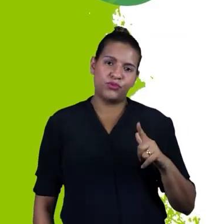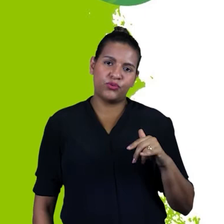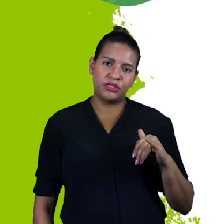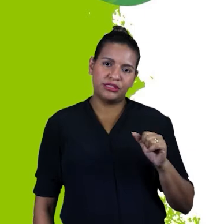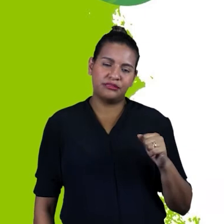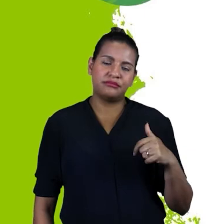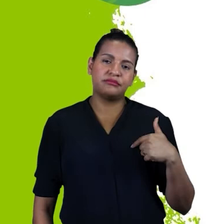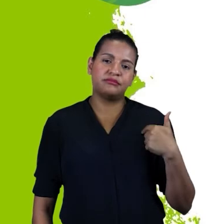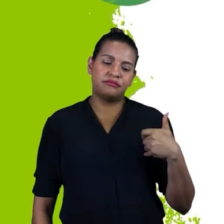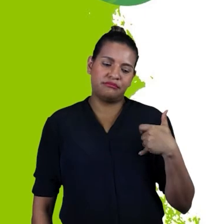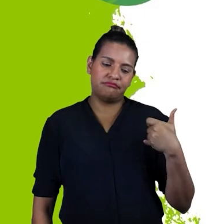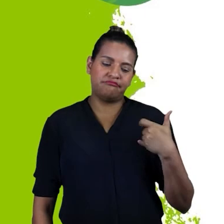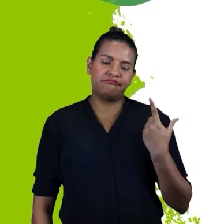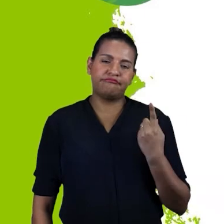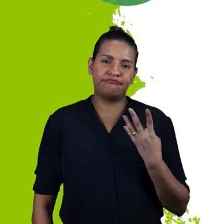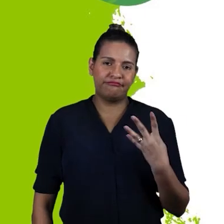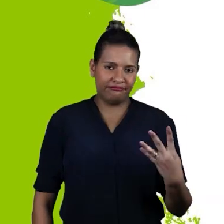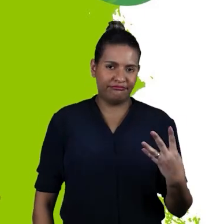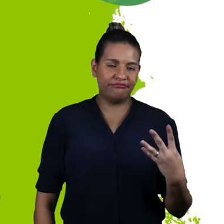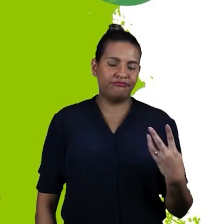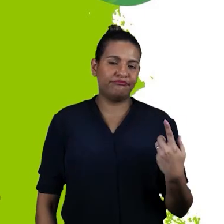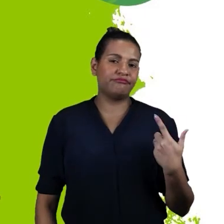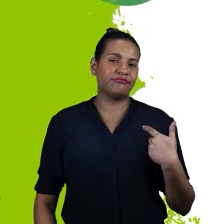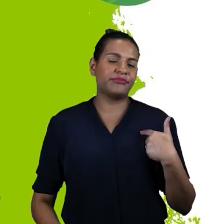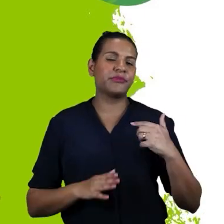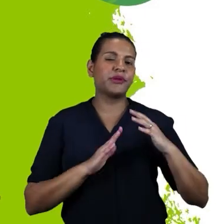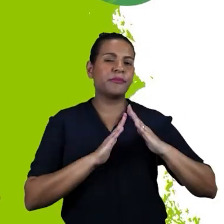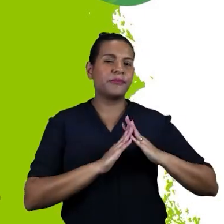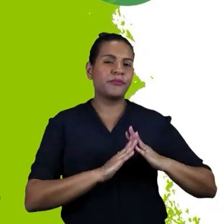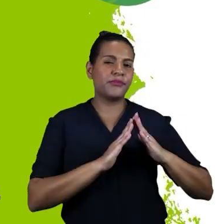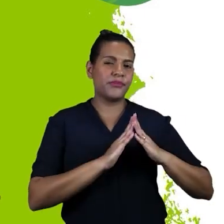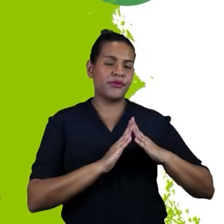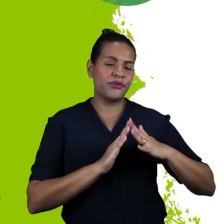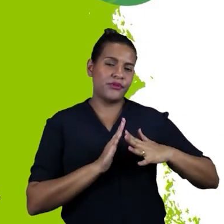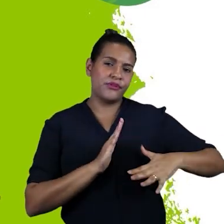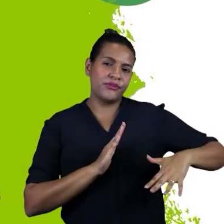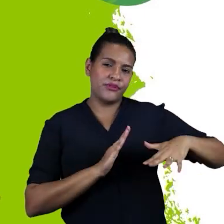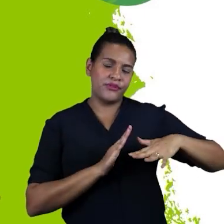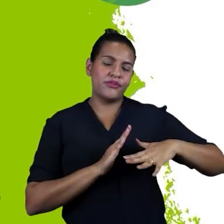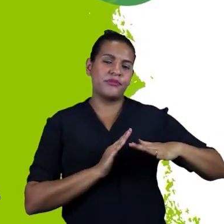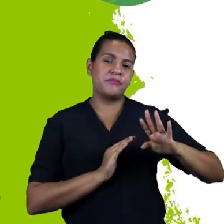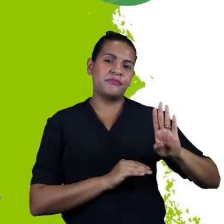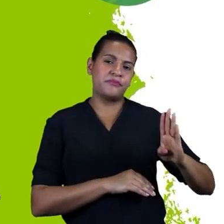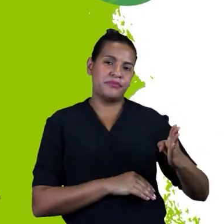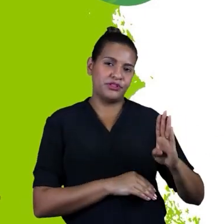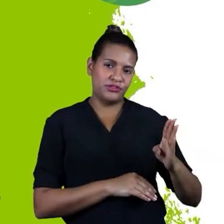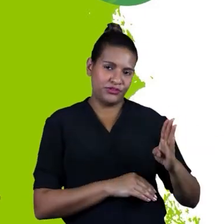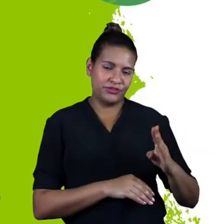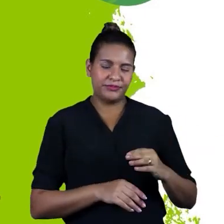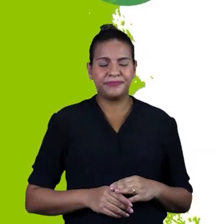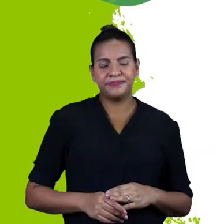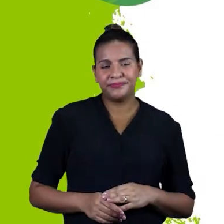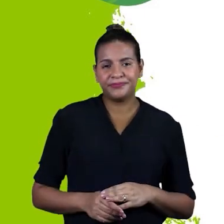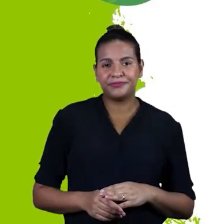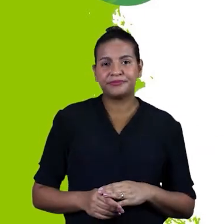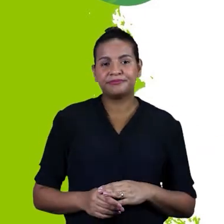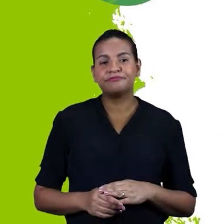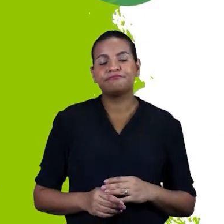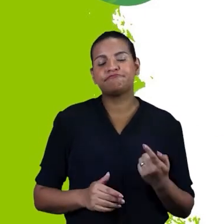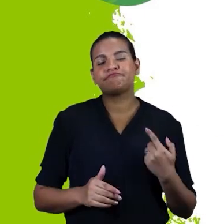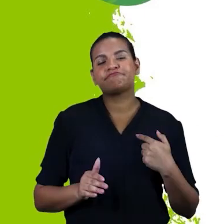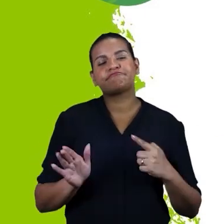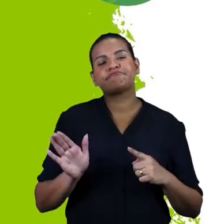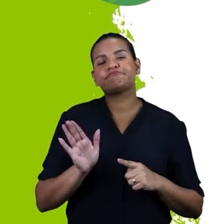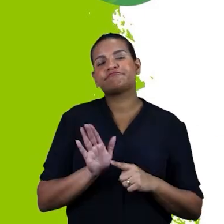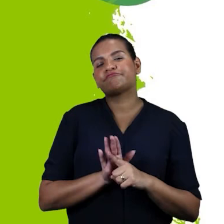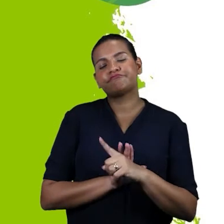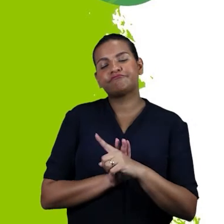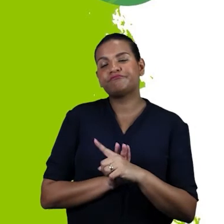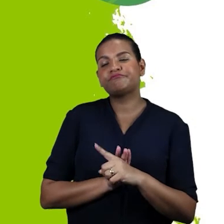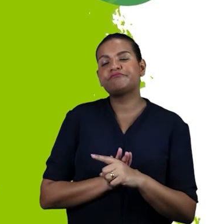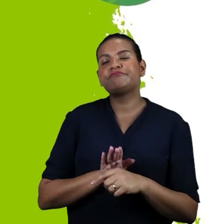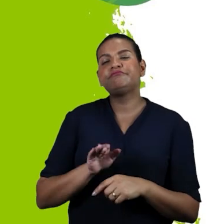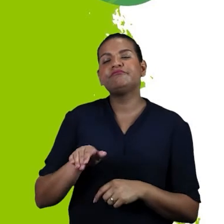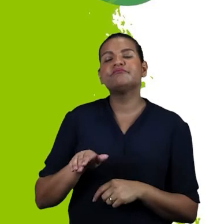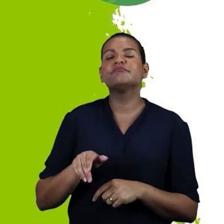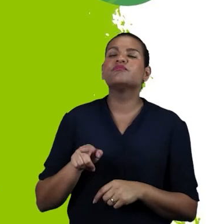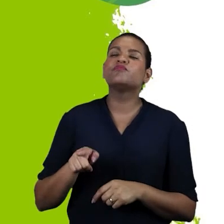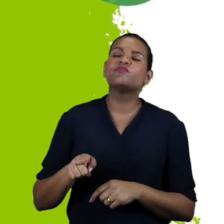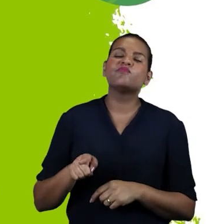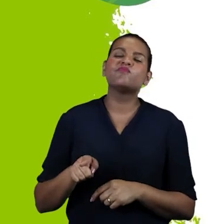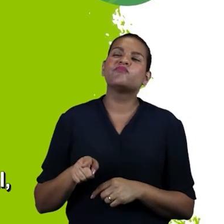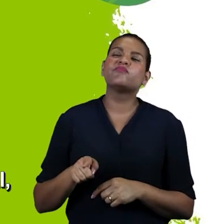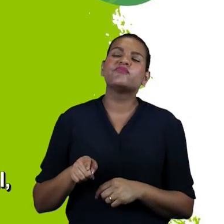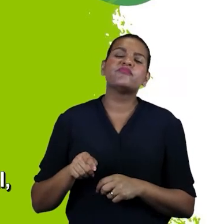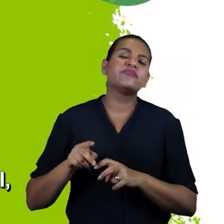tenho 14 anos e moro no Vista Linda, Bertioga. Booker, eu queria